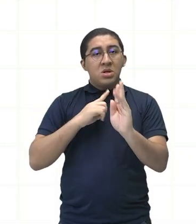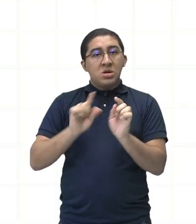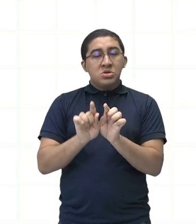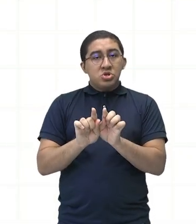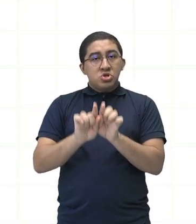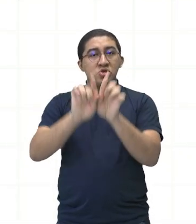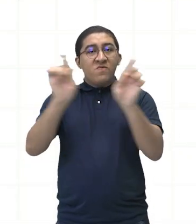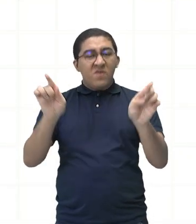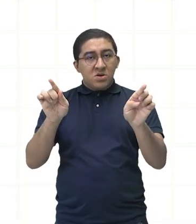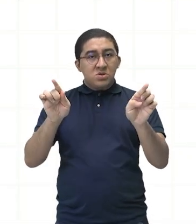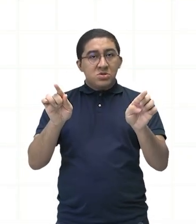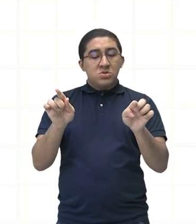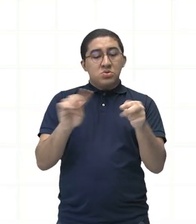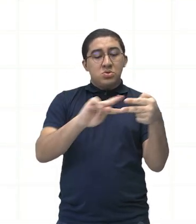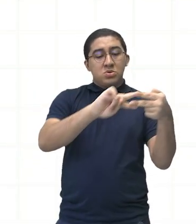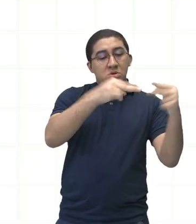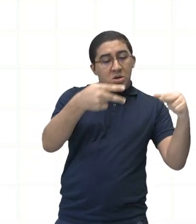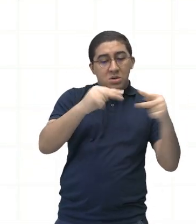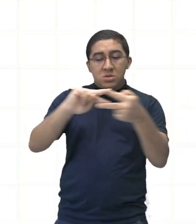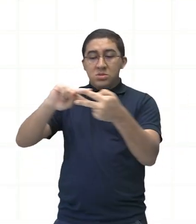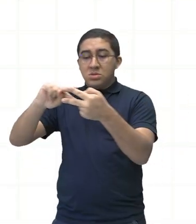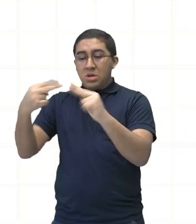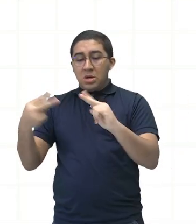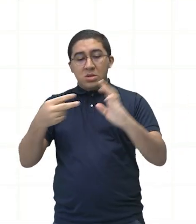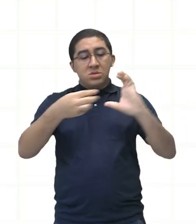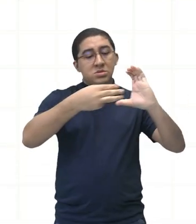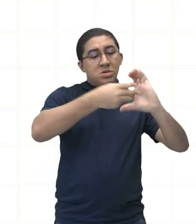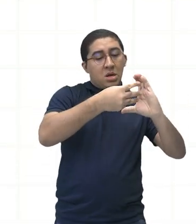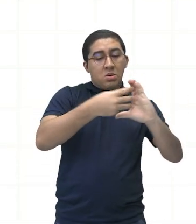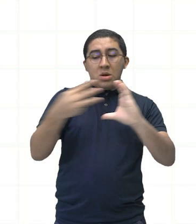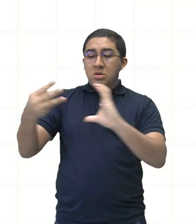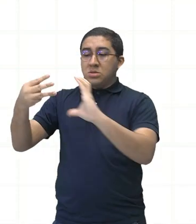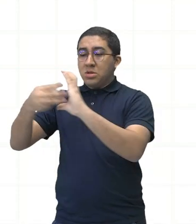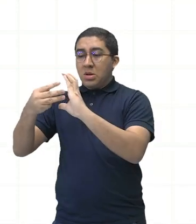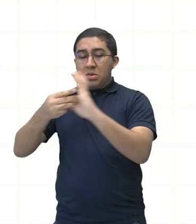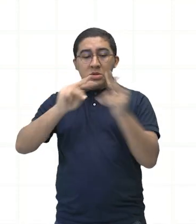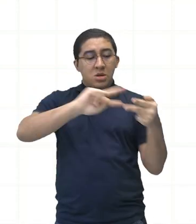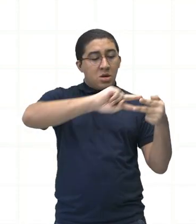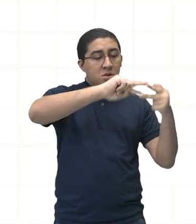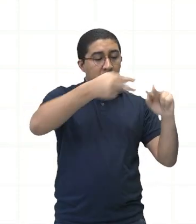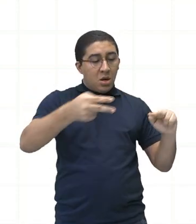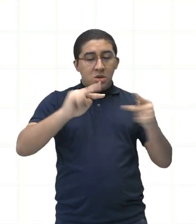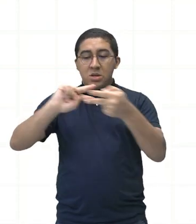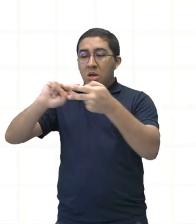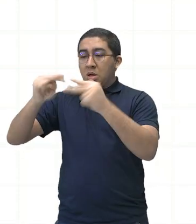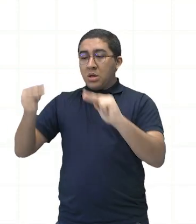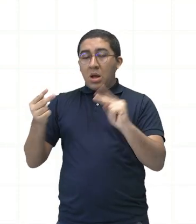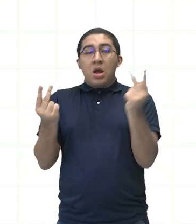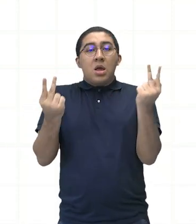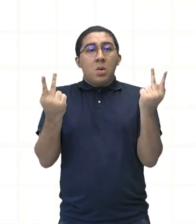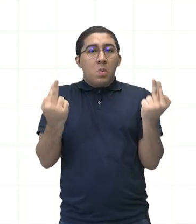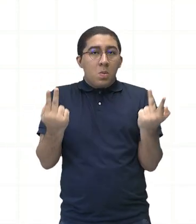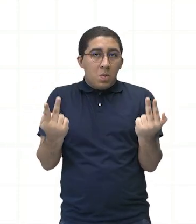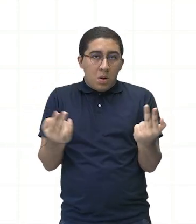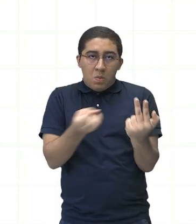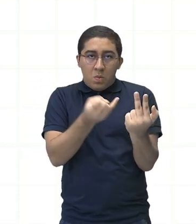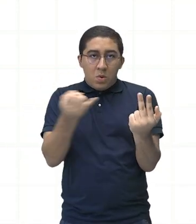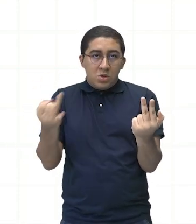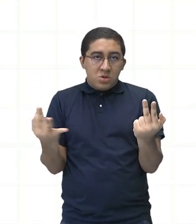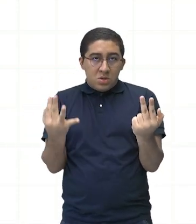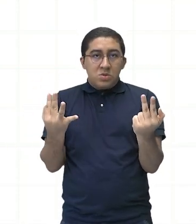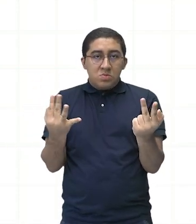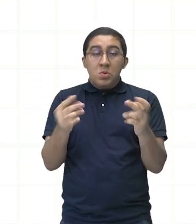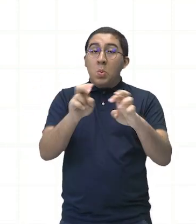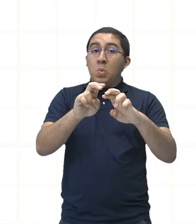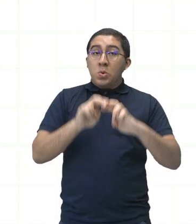duplicar para que, ao final, cada célula receba a mesma quantidade de DNA que a célula original. Por isso,